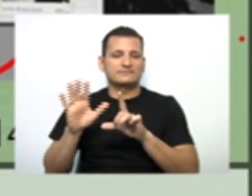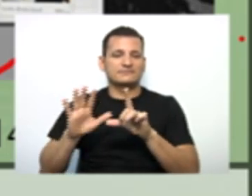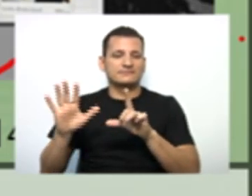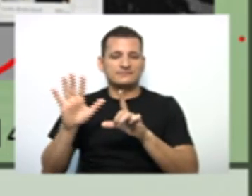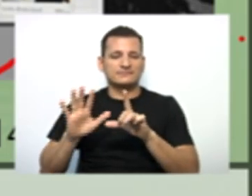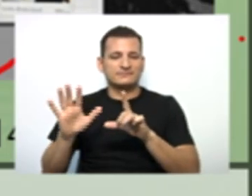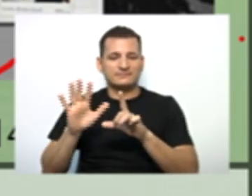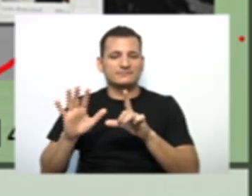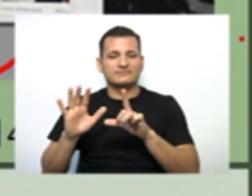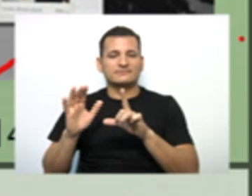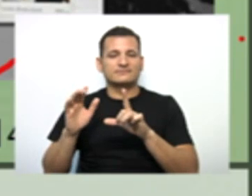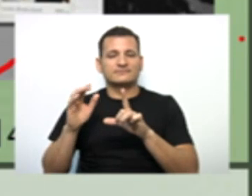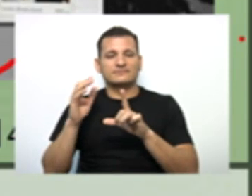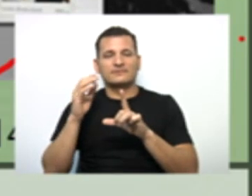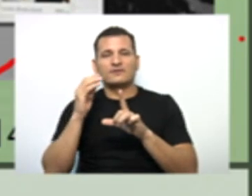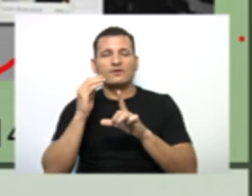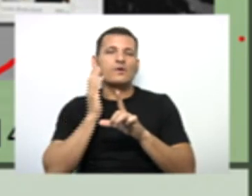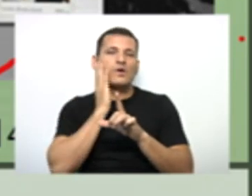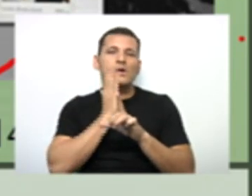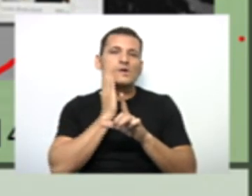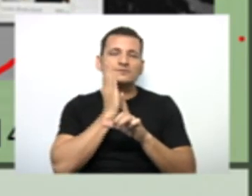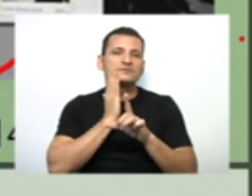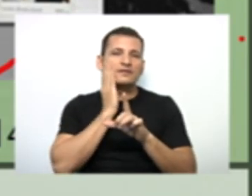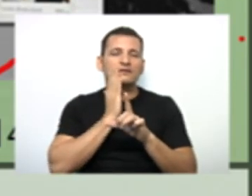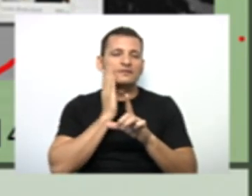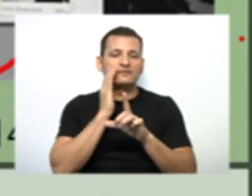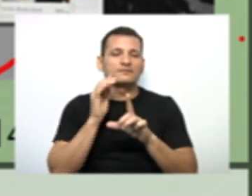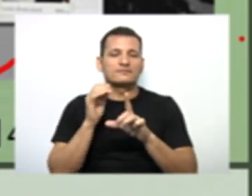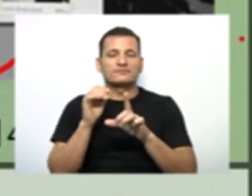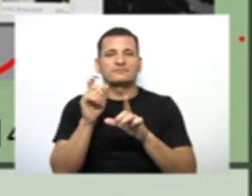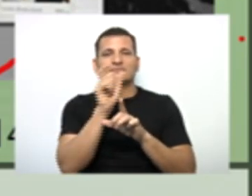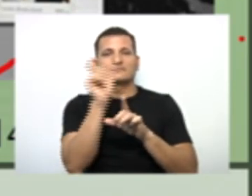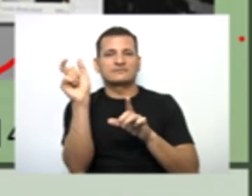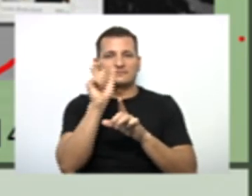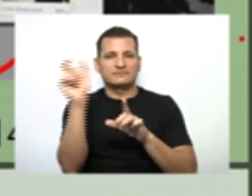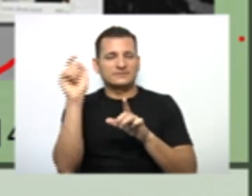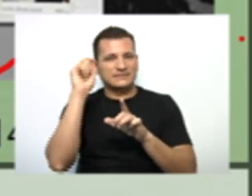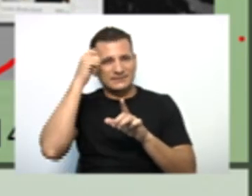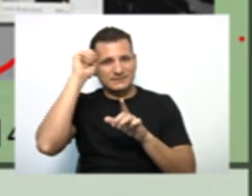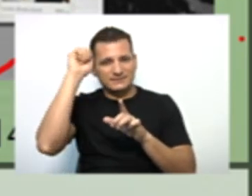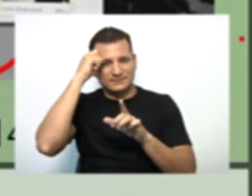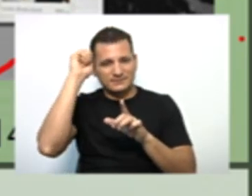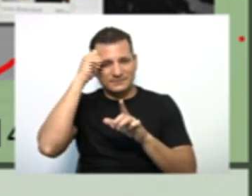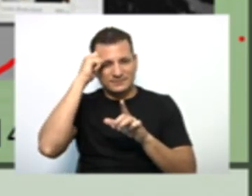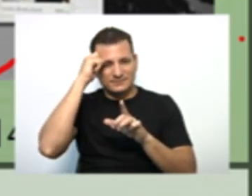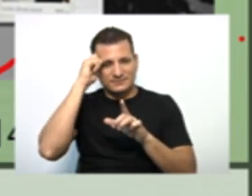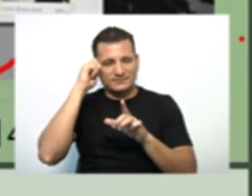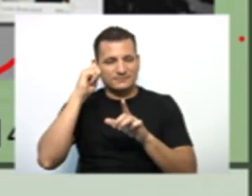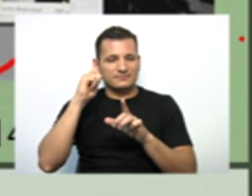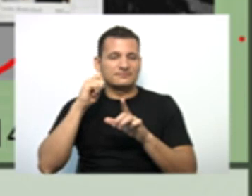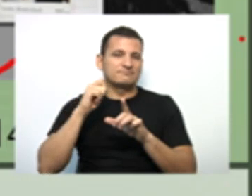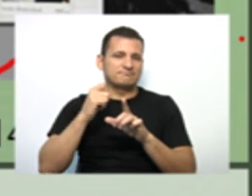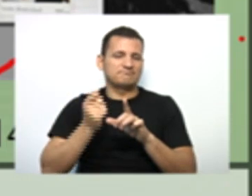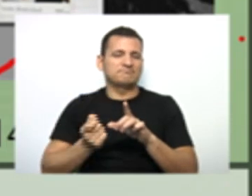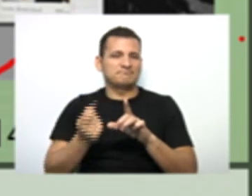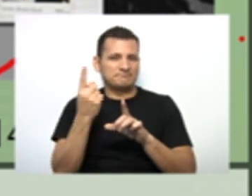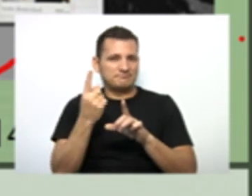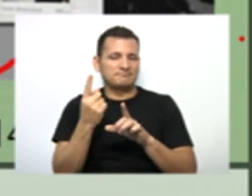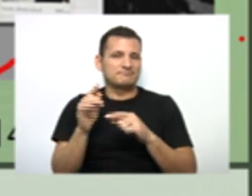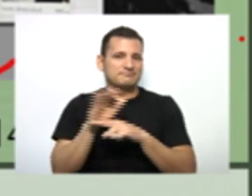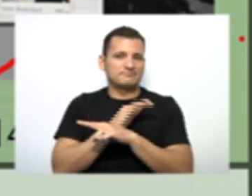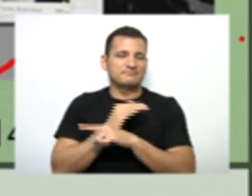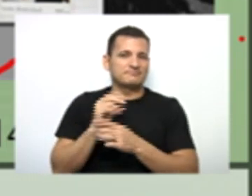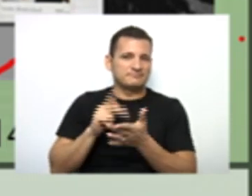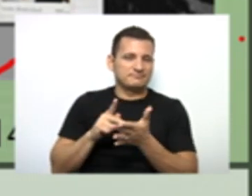modelo estivesse pink e os menus em preto. Ia ficar muito estranho, né,